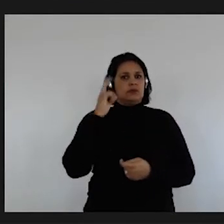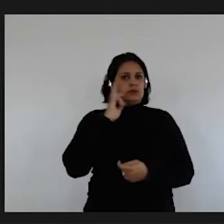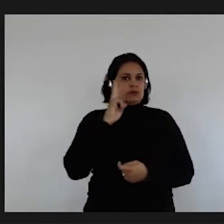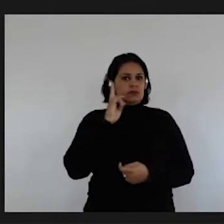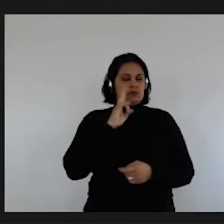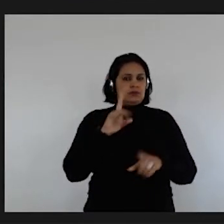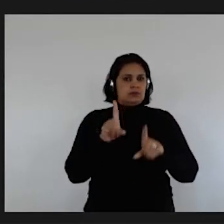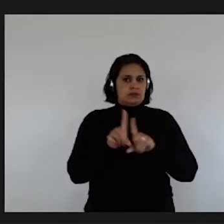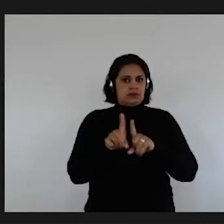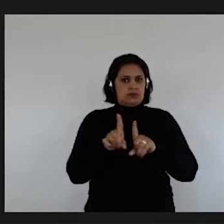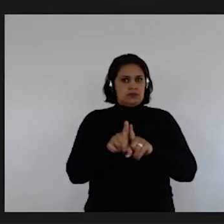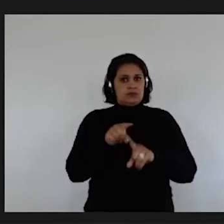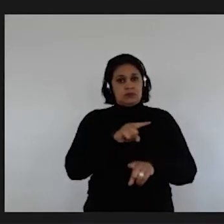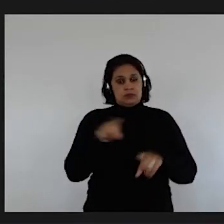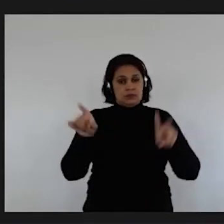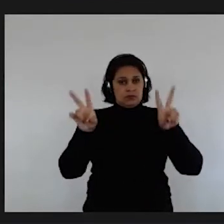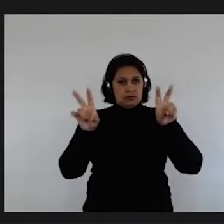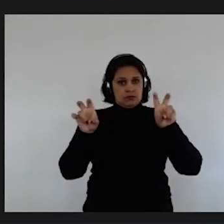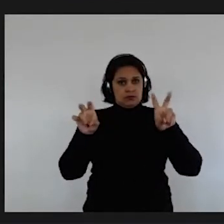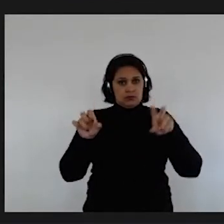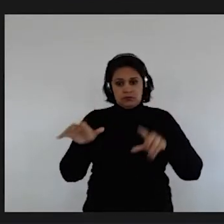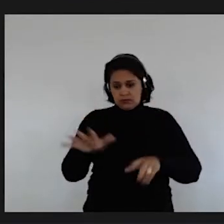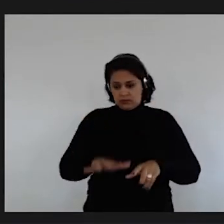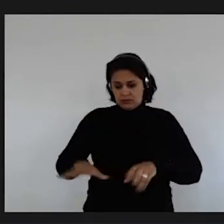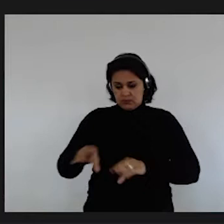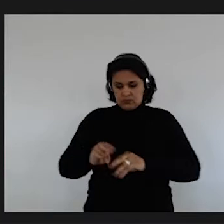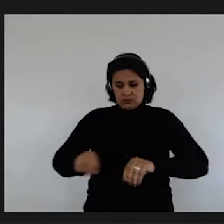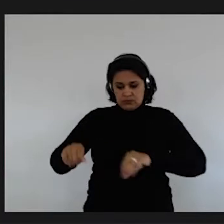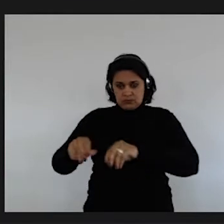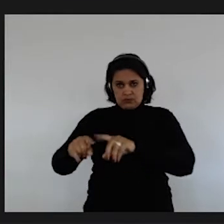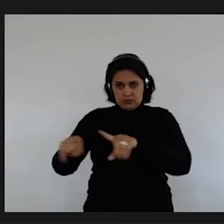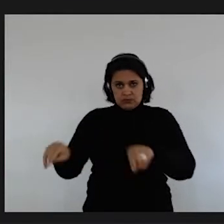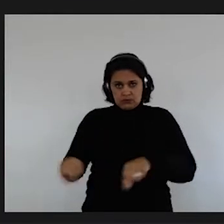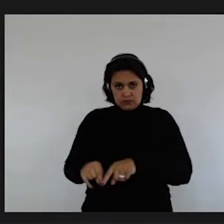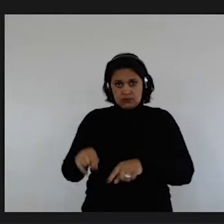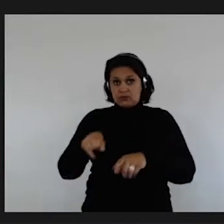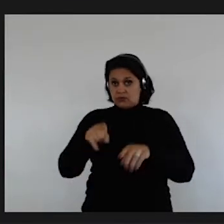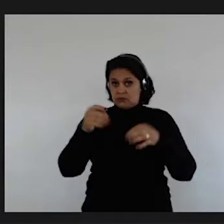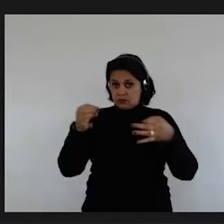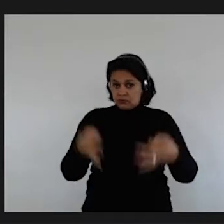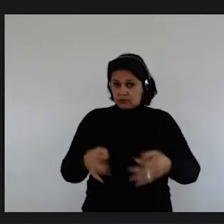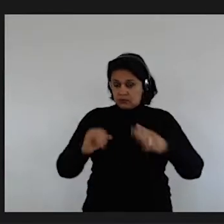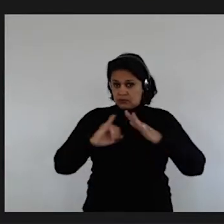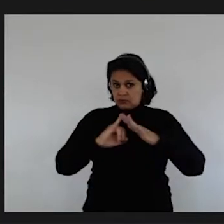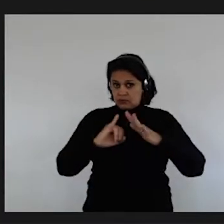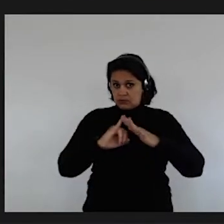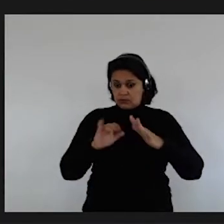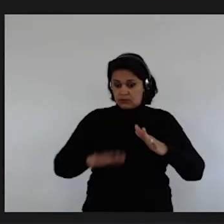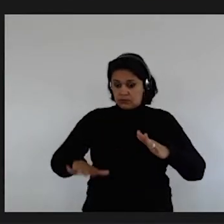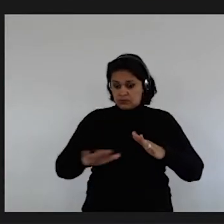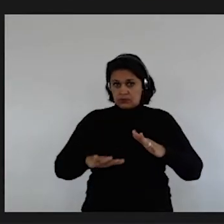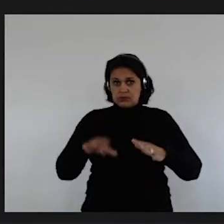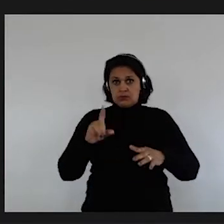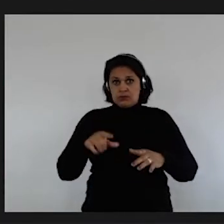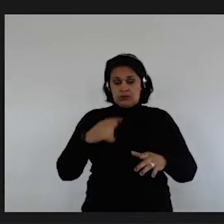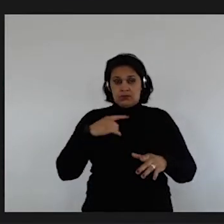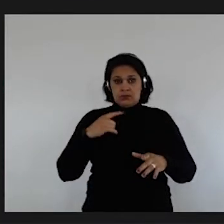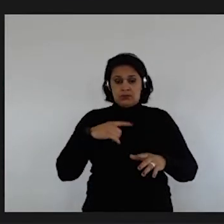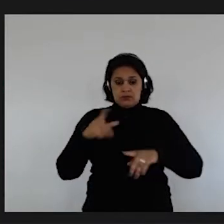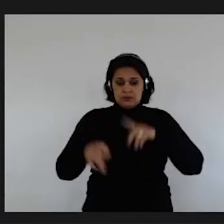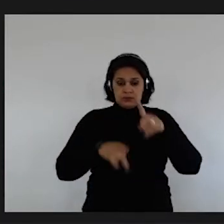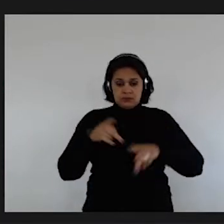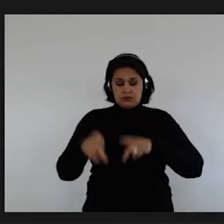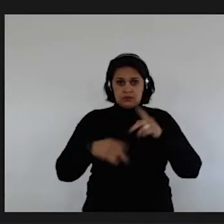finalmente, nessa questão fundiária, a necessidade da certeza dos imóveis, extremando deles aquilo que é a população tradicional,